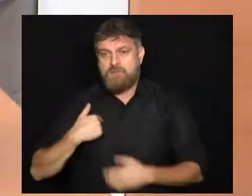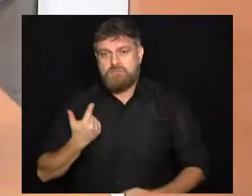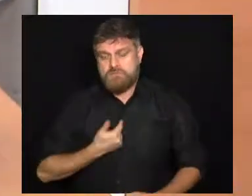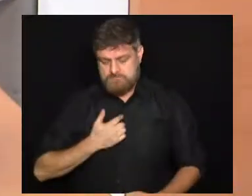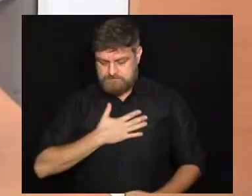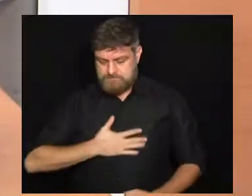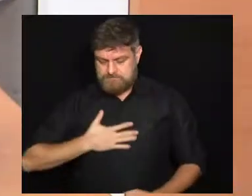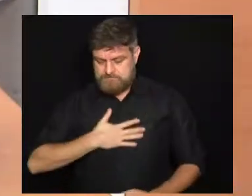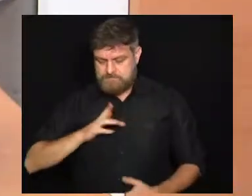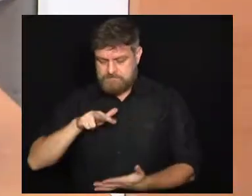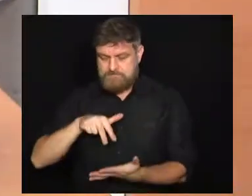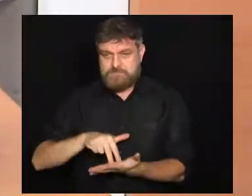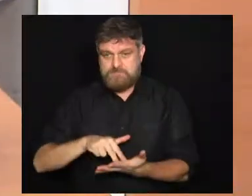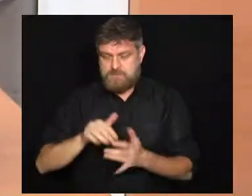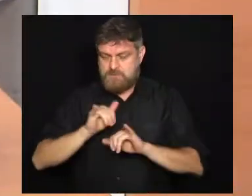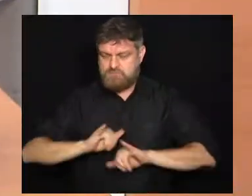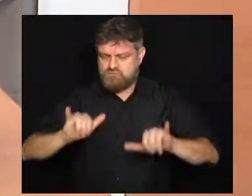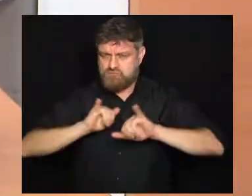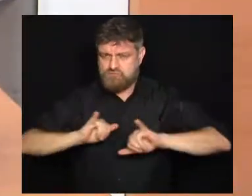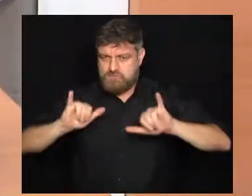aqui. Bom,